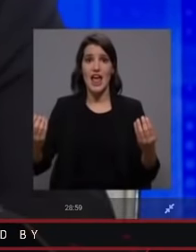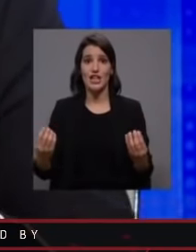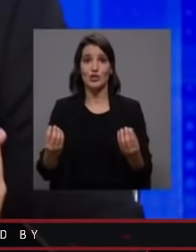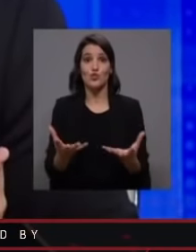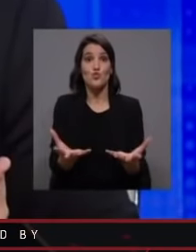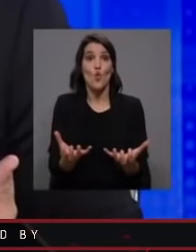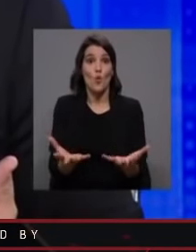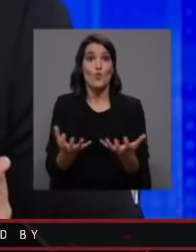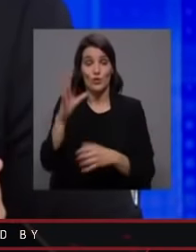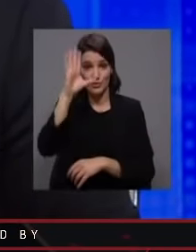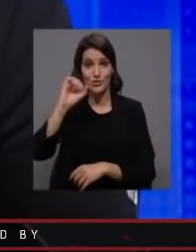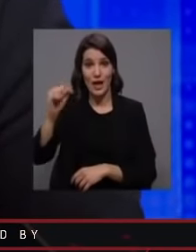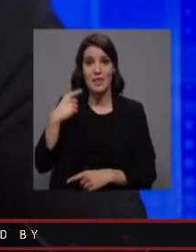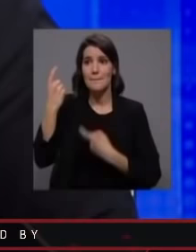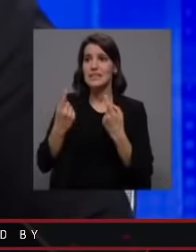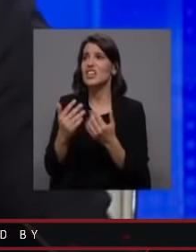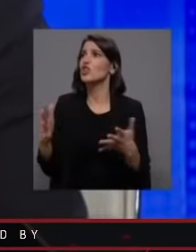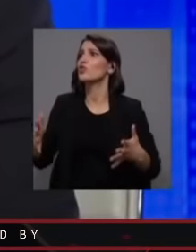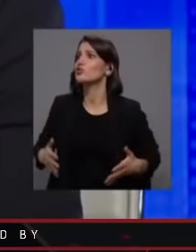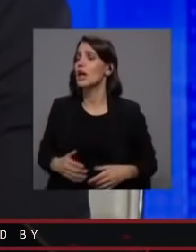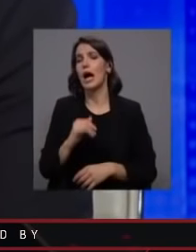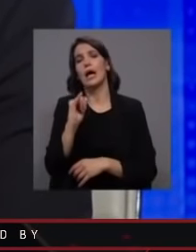queria o dinheiro para